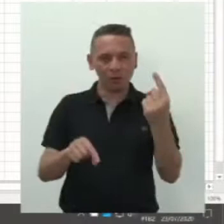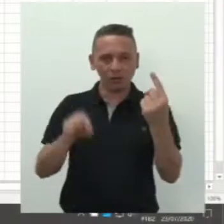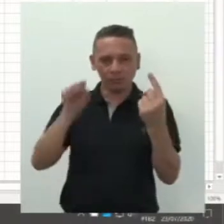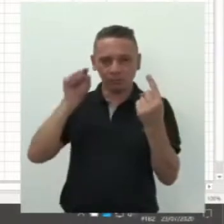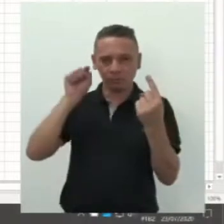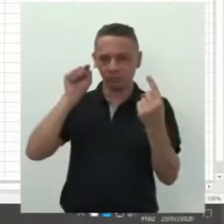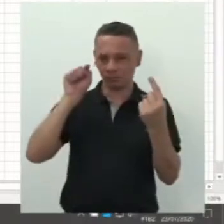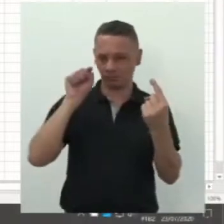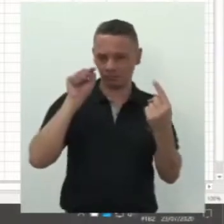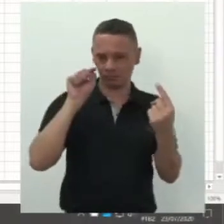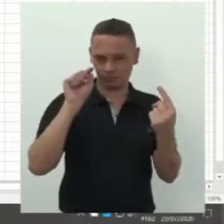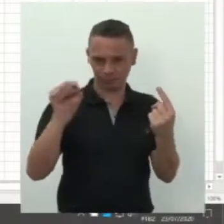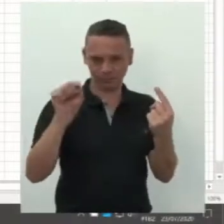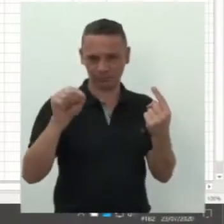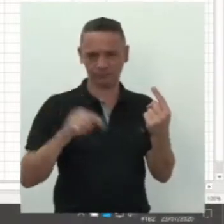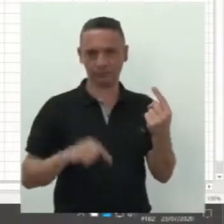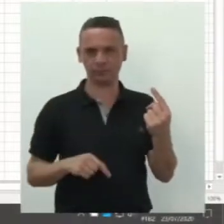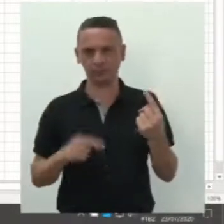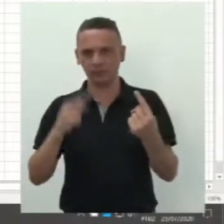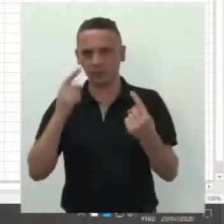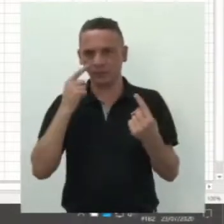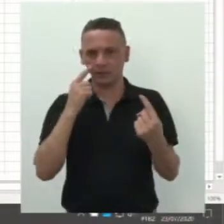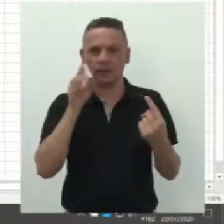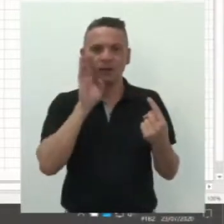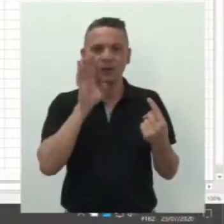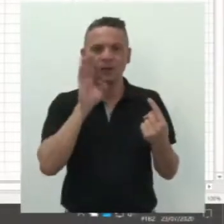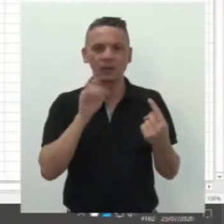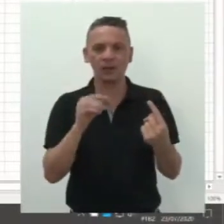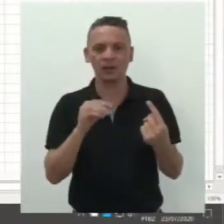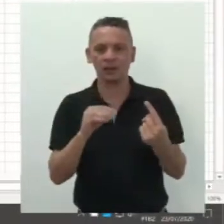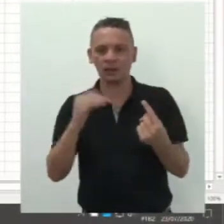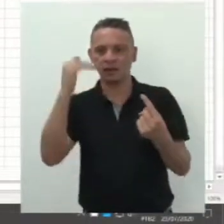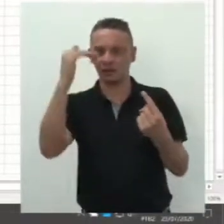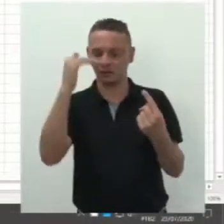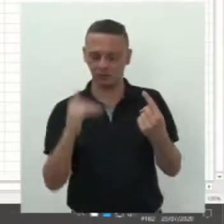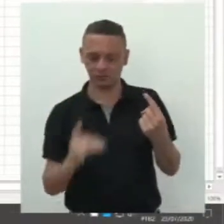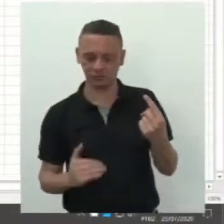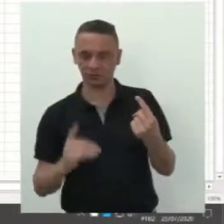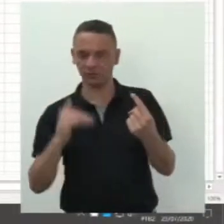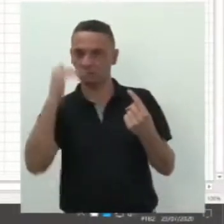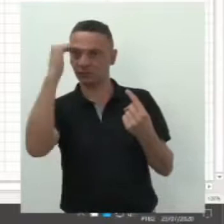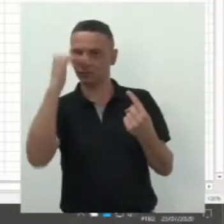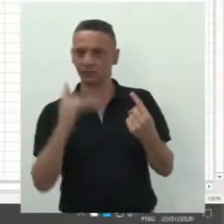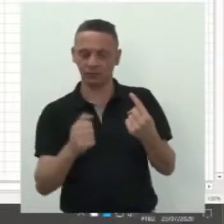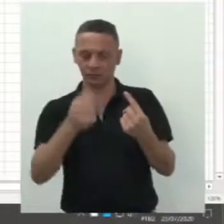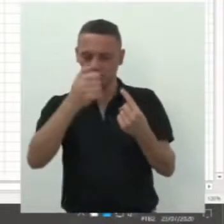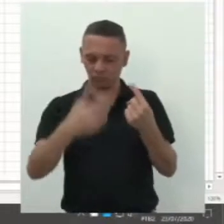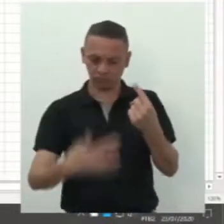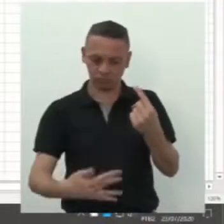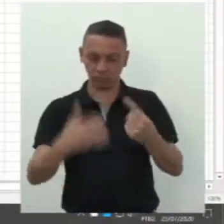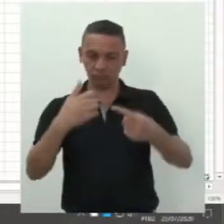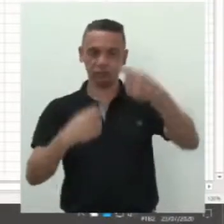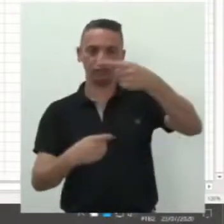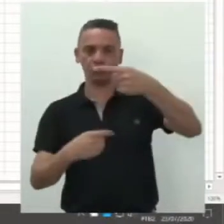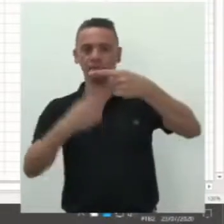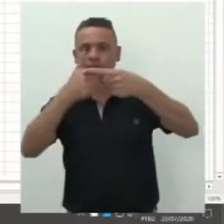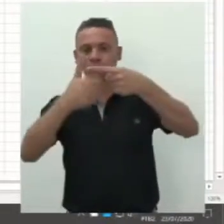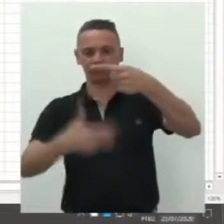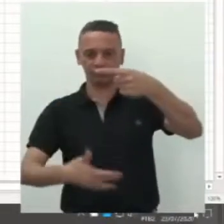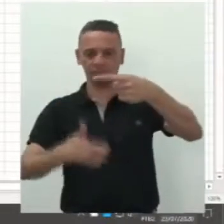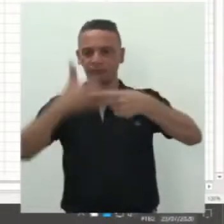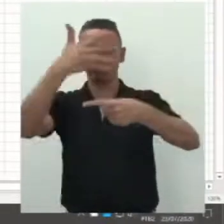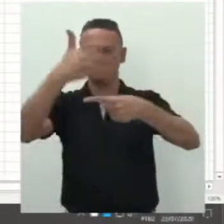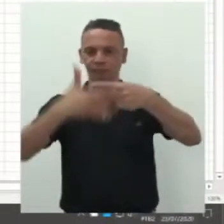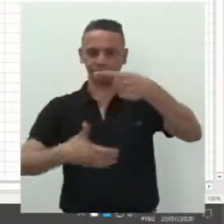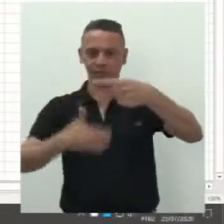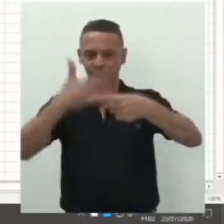ó, congelar linha superior, olha que legal. A gente desce, a linha 1, ela se mantém fixa. Vou até